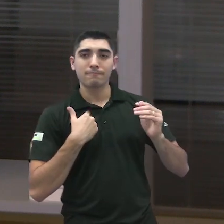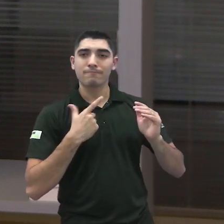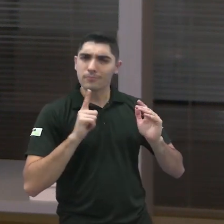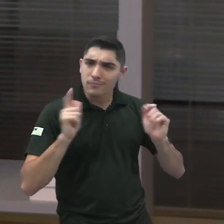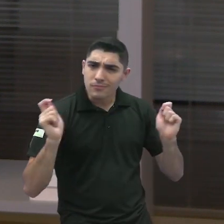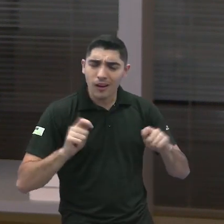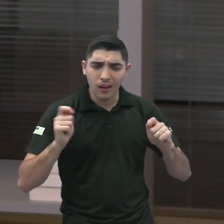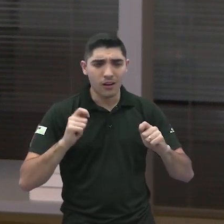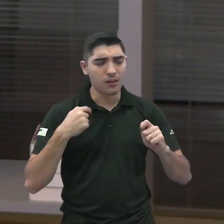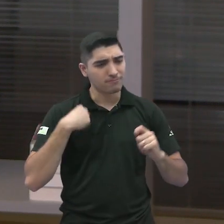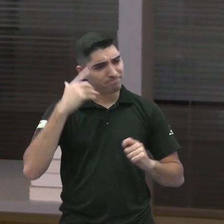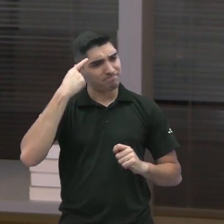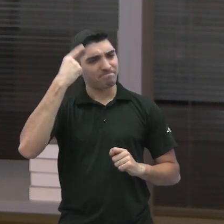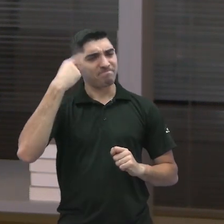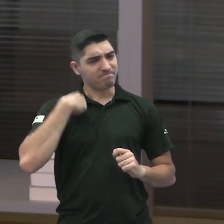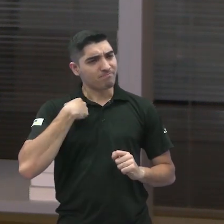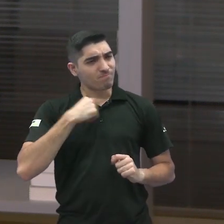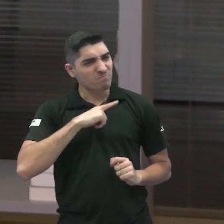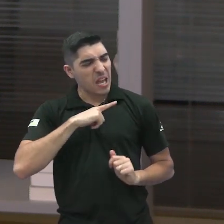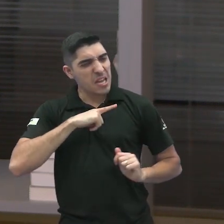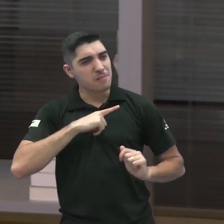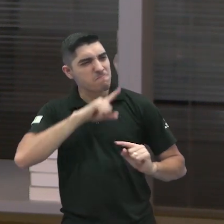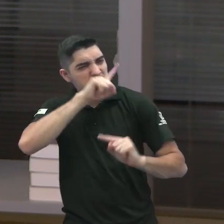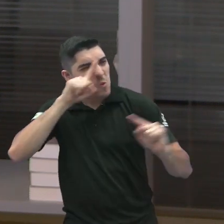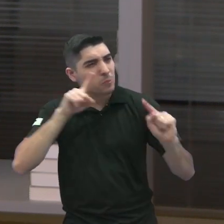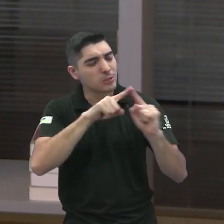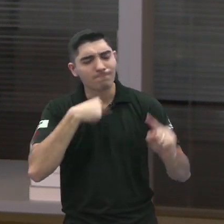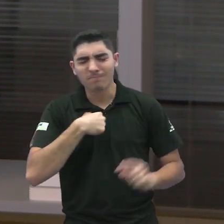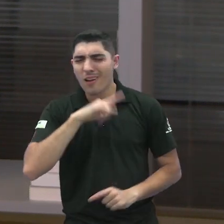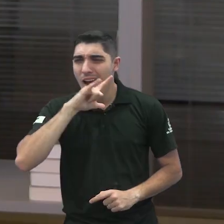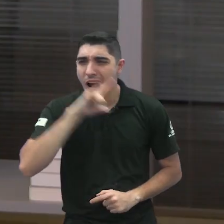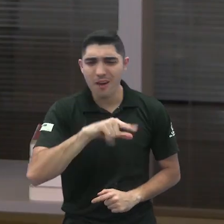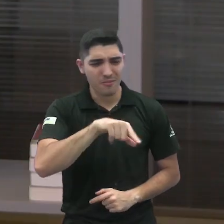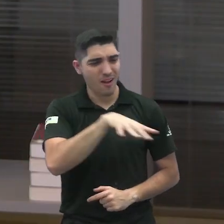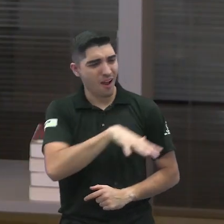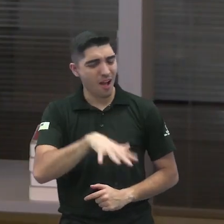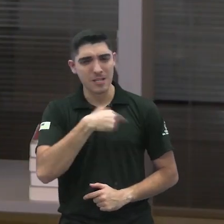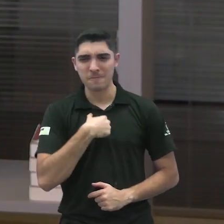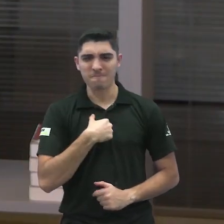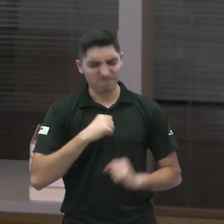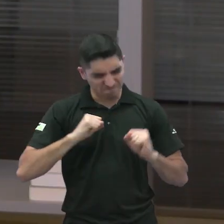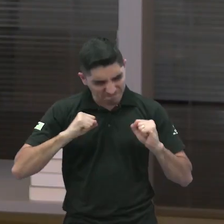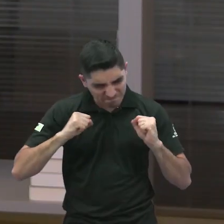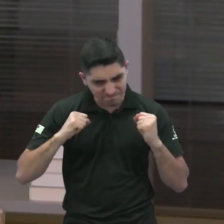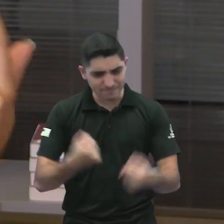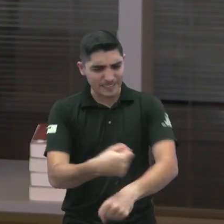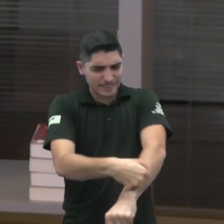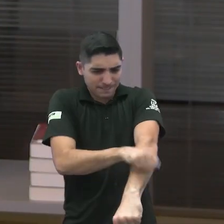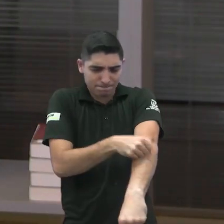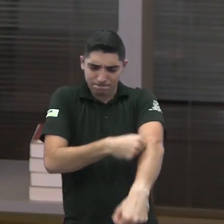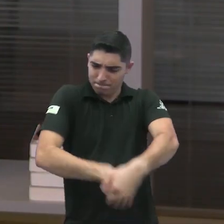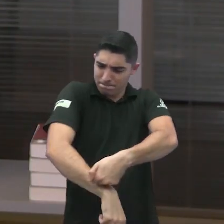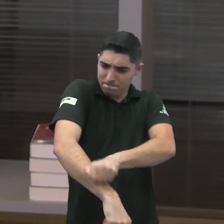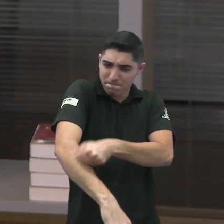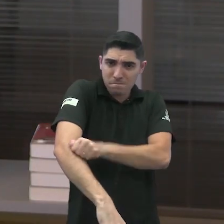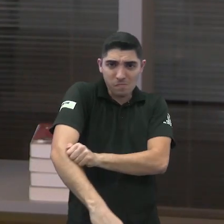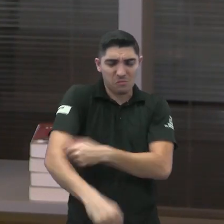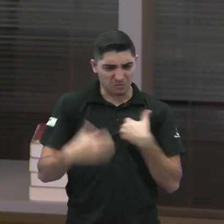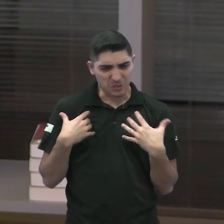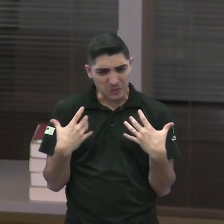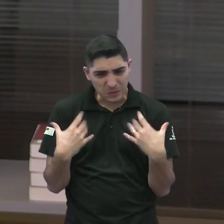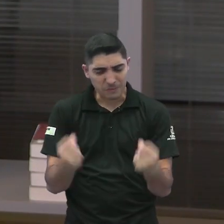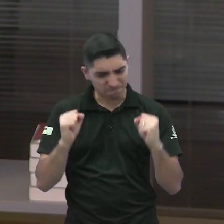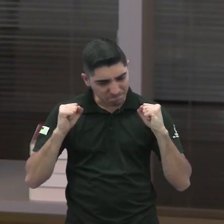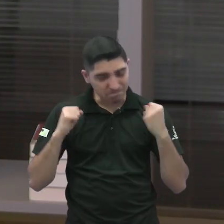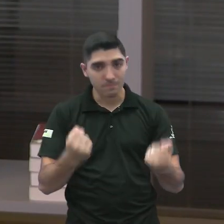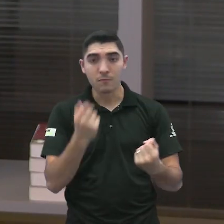propósito no que você faz, ou que você gosta muito daquilo que você faz, você arruma força de lugares que